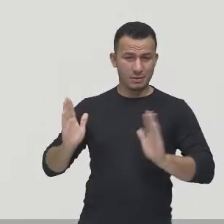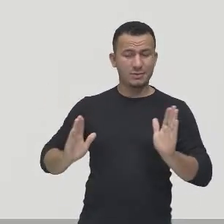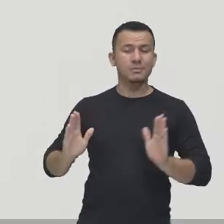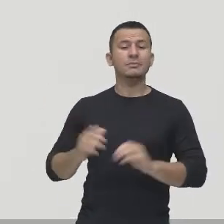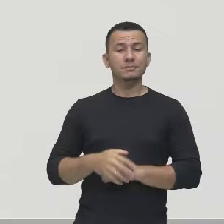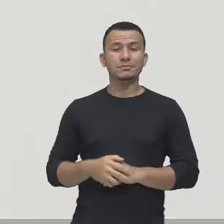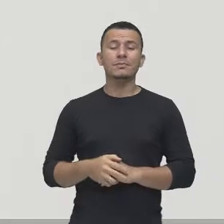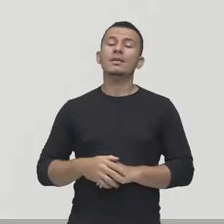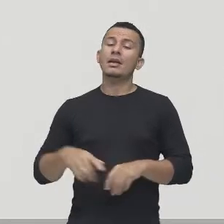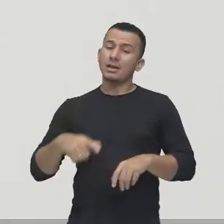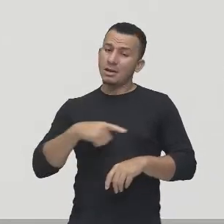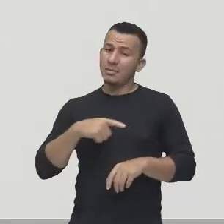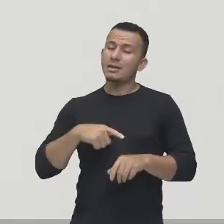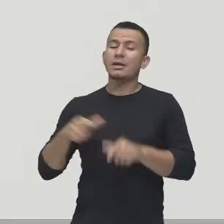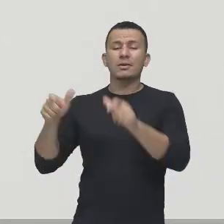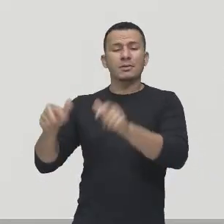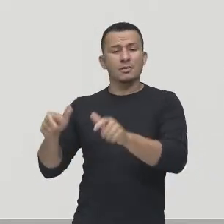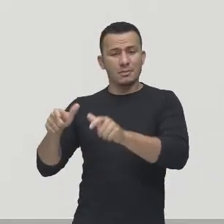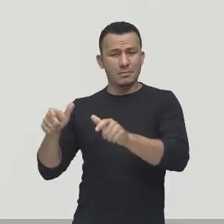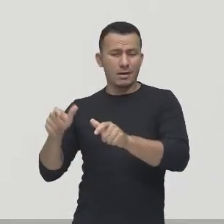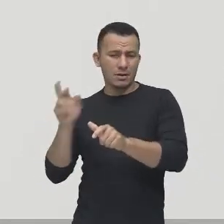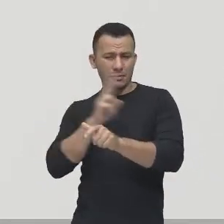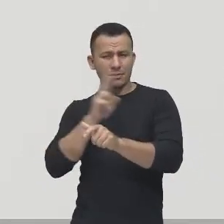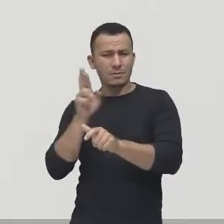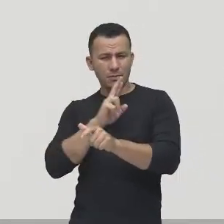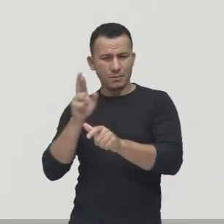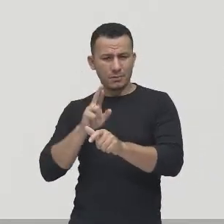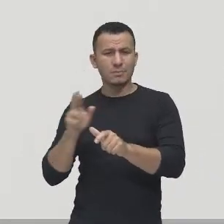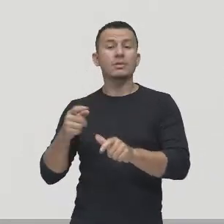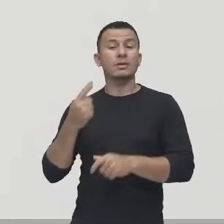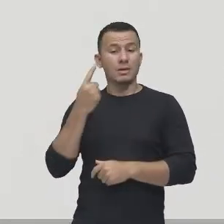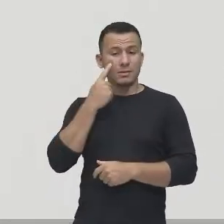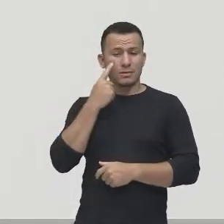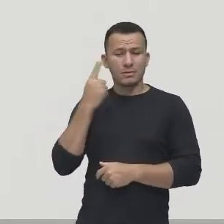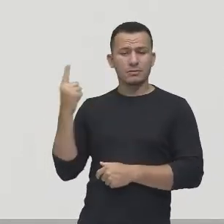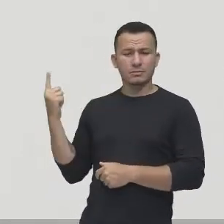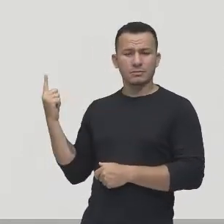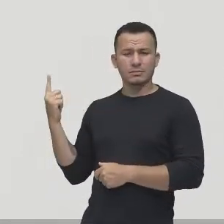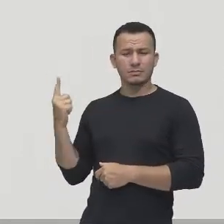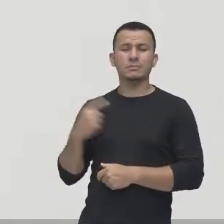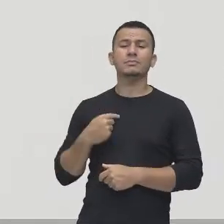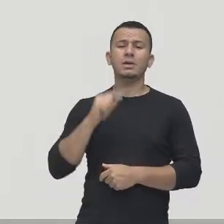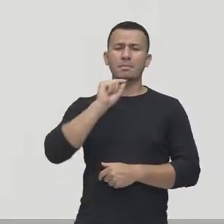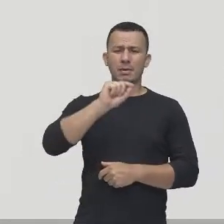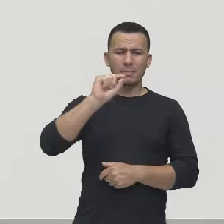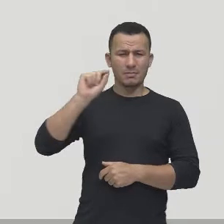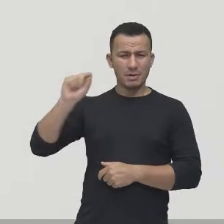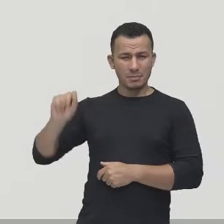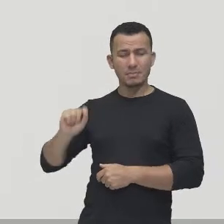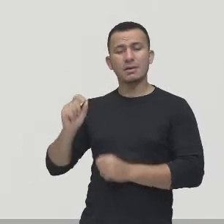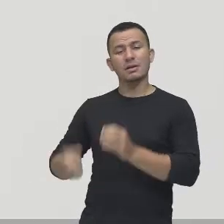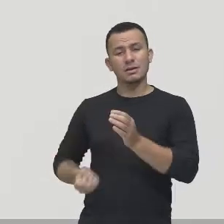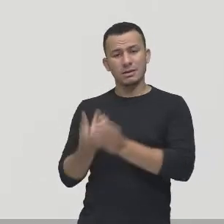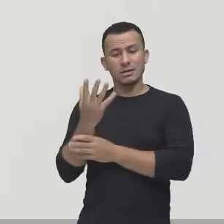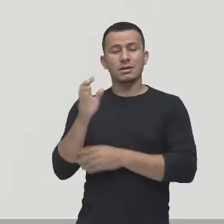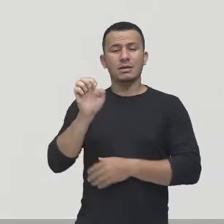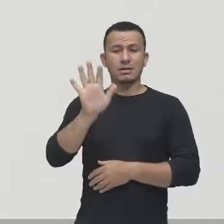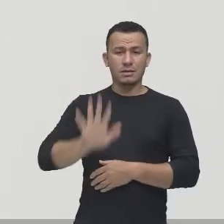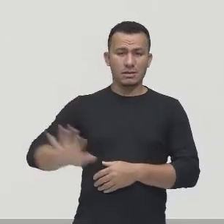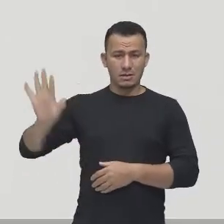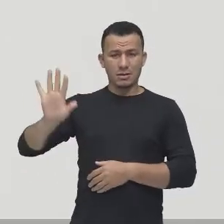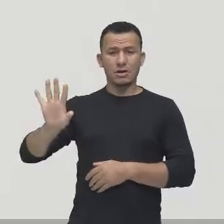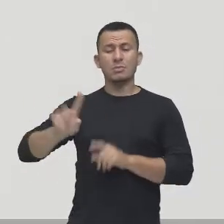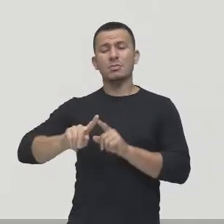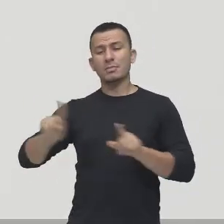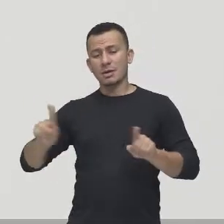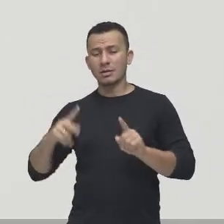Império Russo também, né? Então todas essas áreas compunham esse mapa da Europa na época, mas quando a Primeira